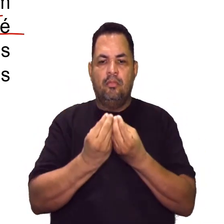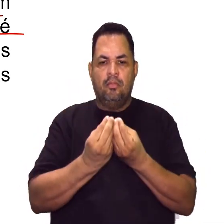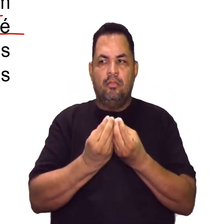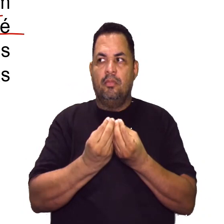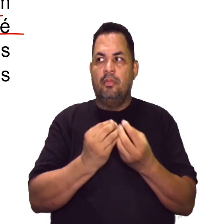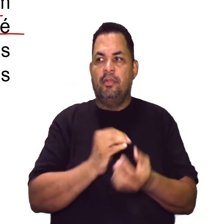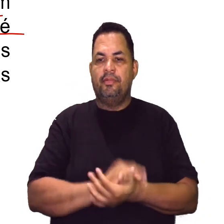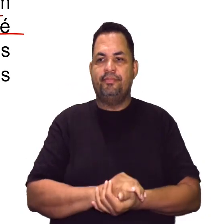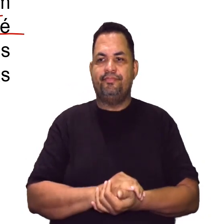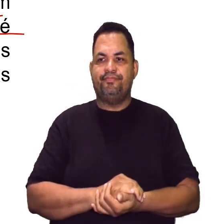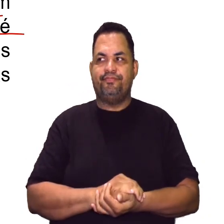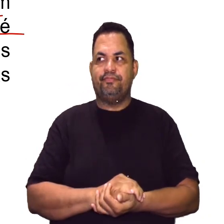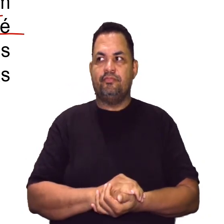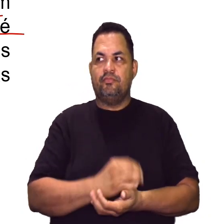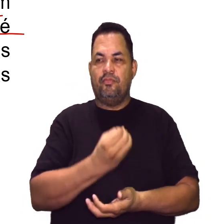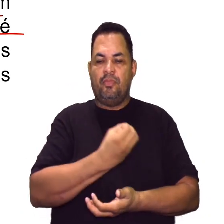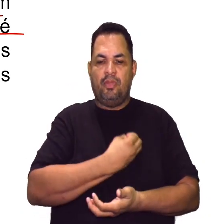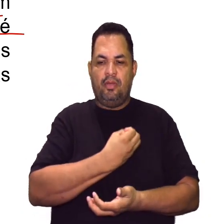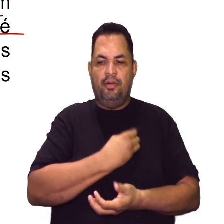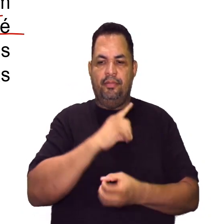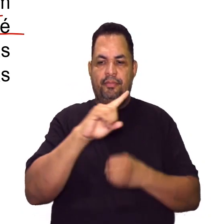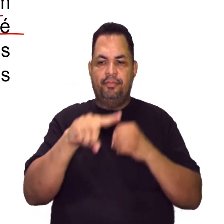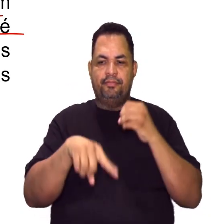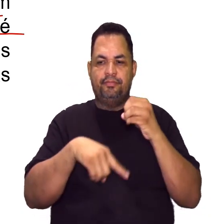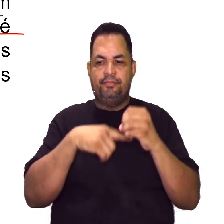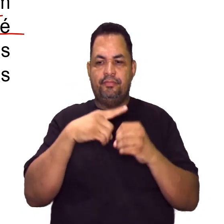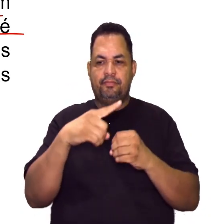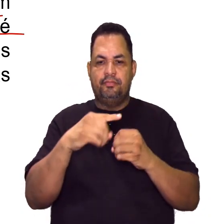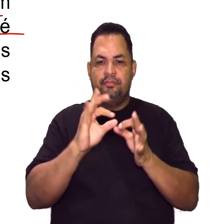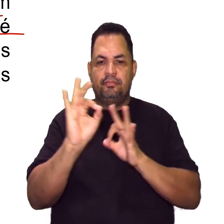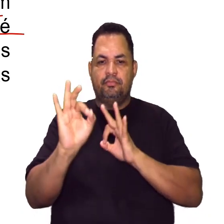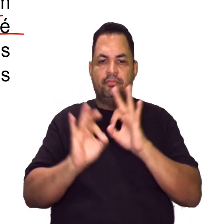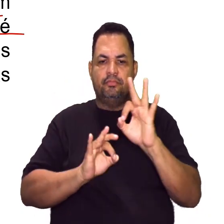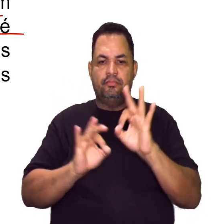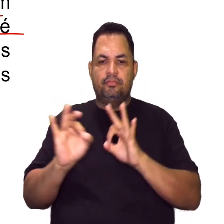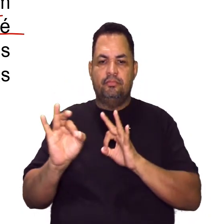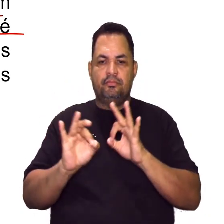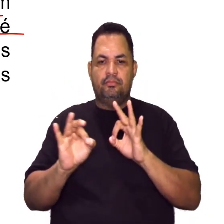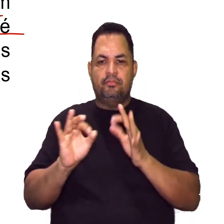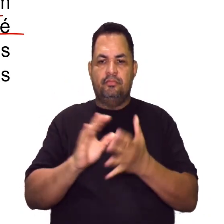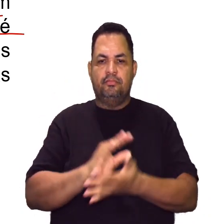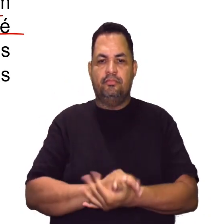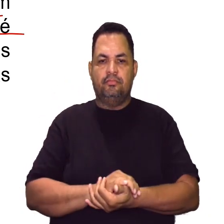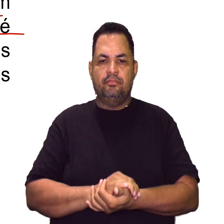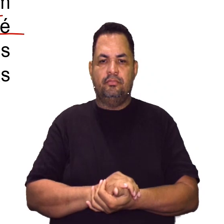aí? Então, como os núcleos dos átomos eles estão formando